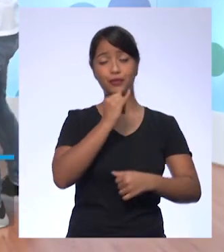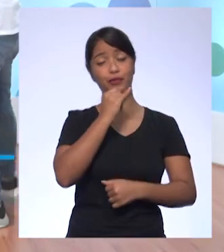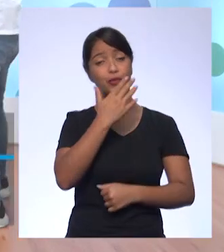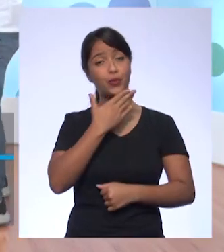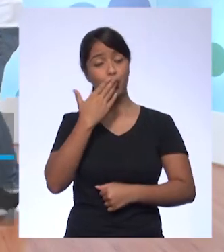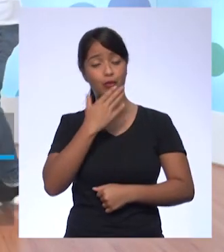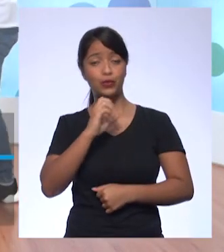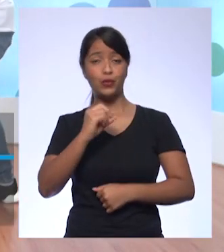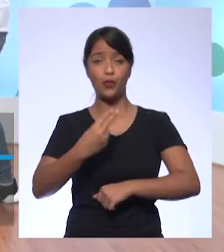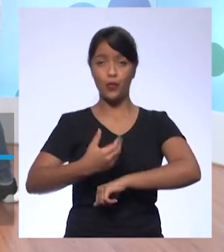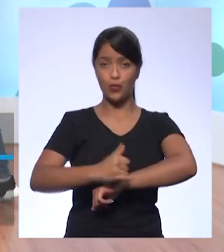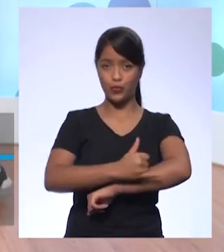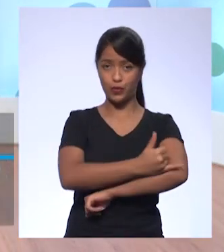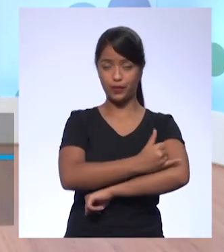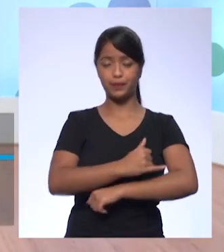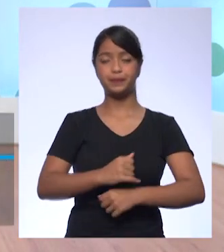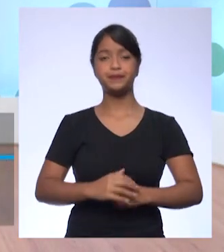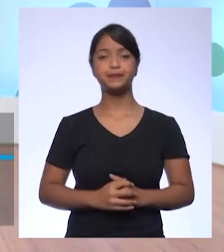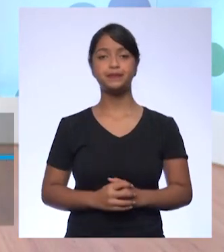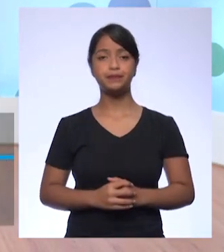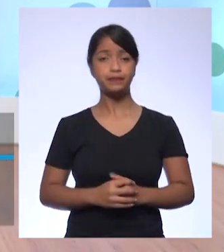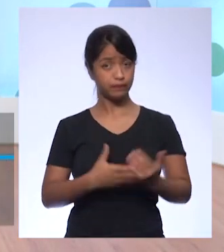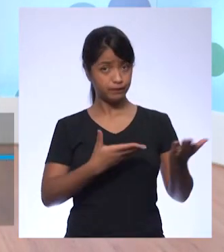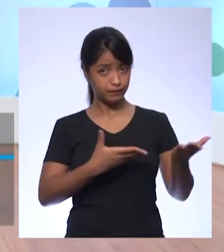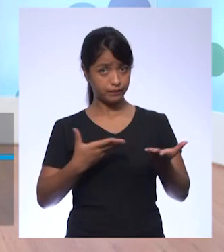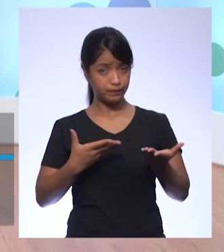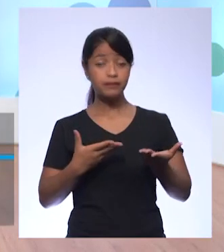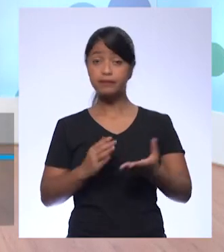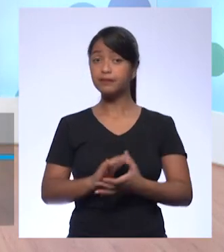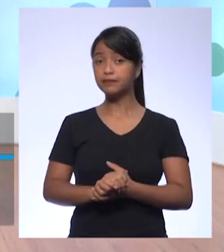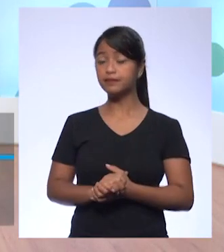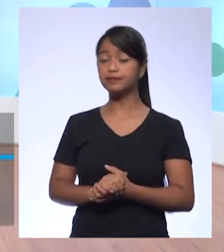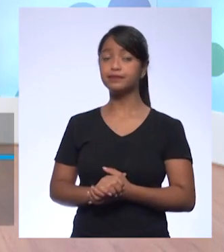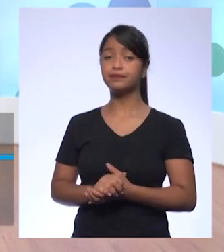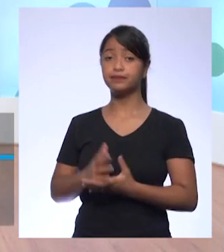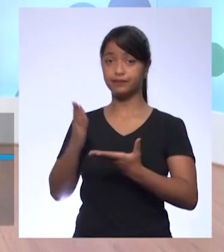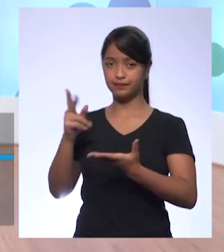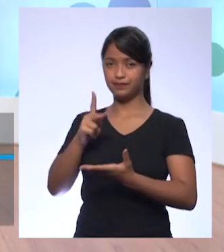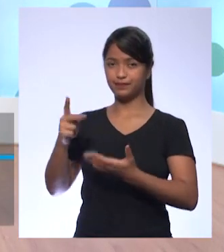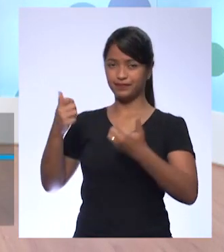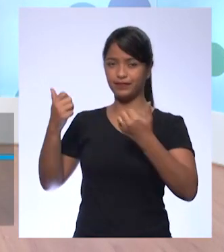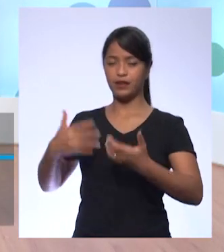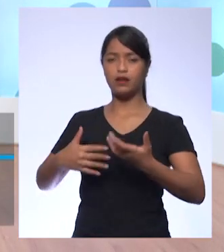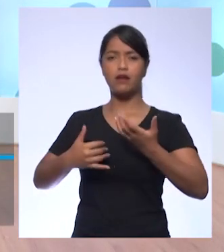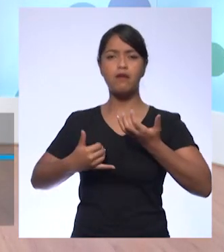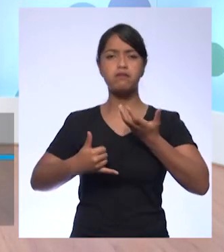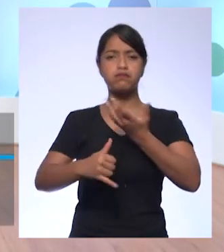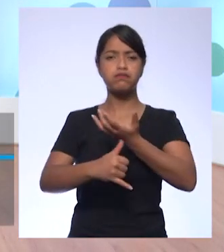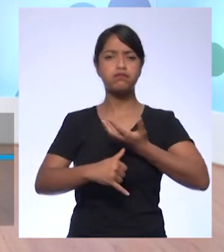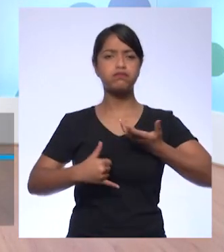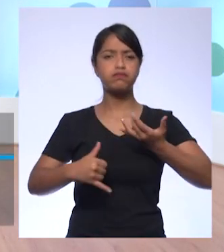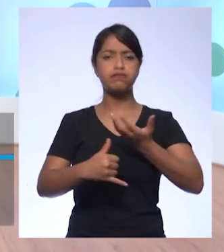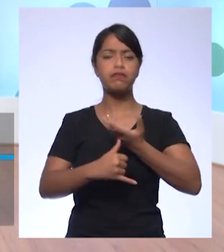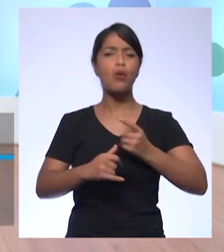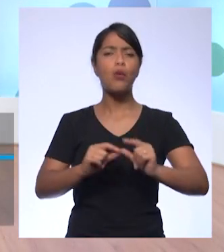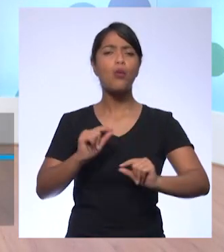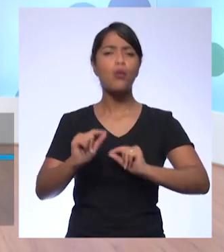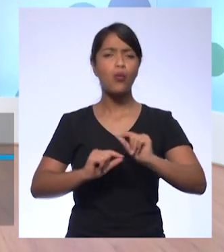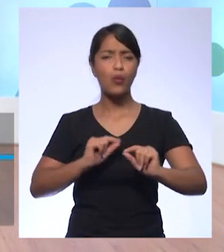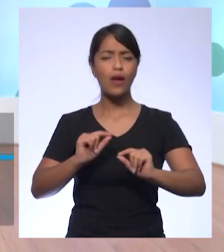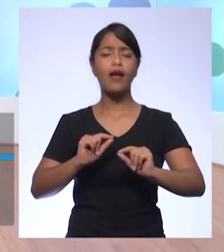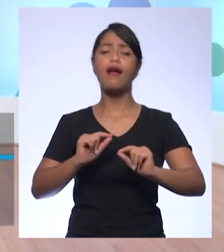vou colocar É interessante a gente falar que o professor colocou o que é caloria? Caloria é uma